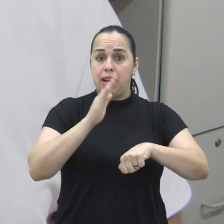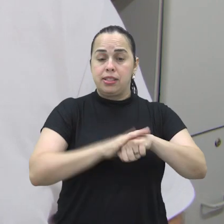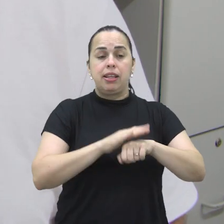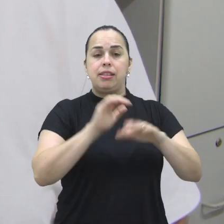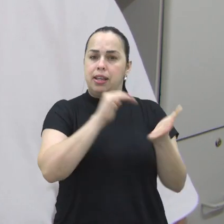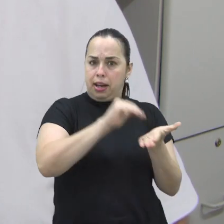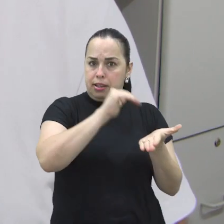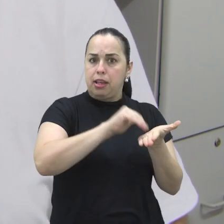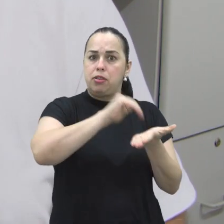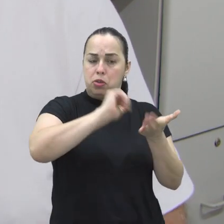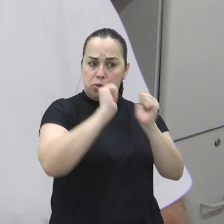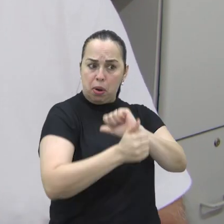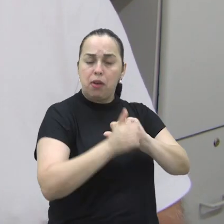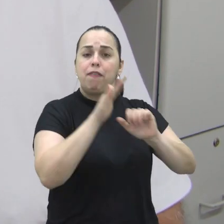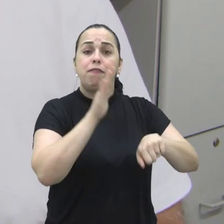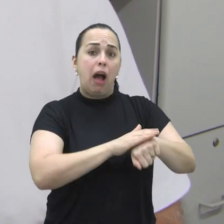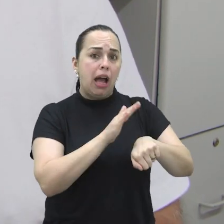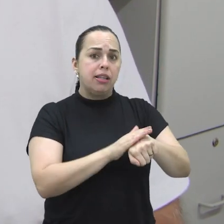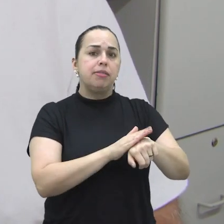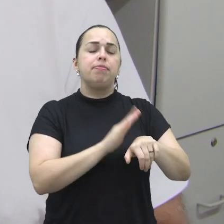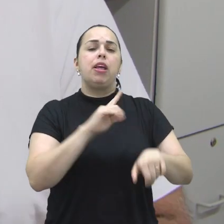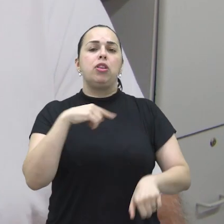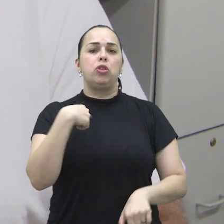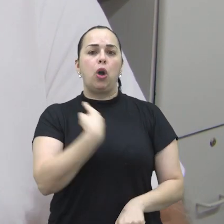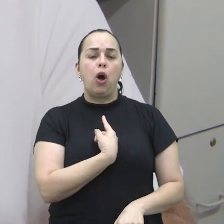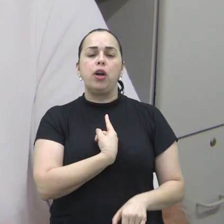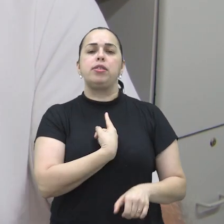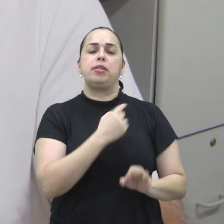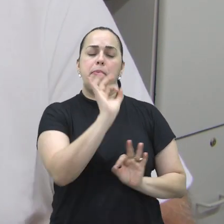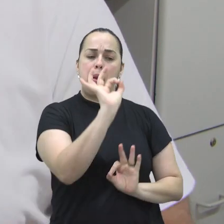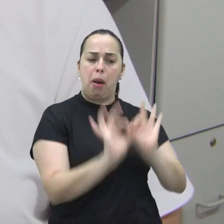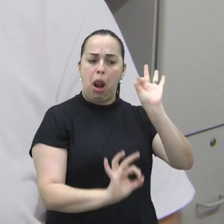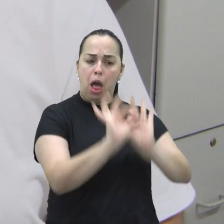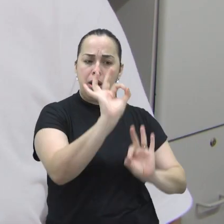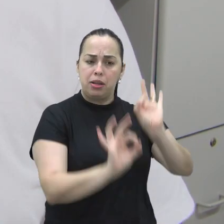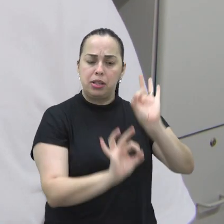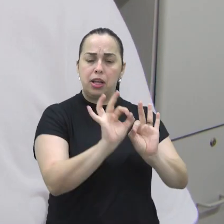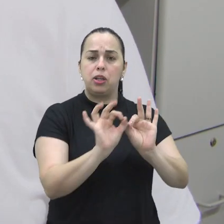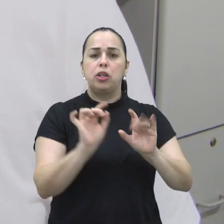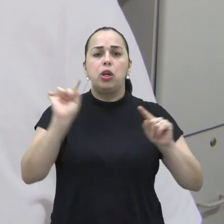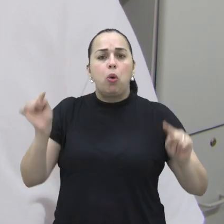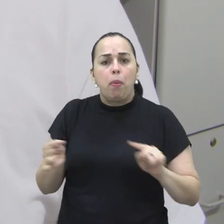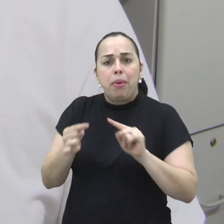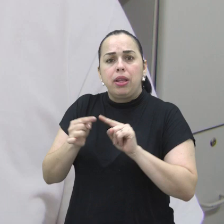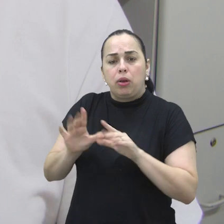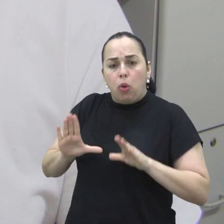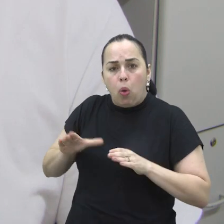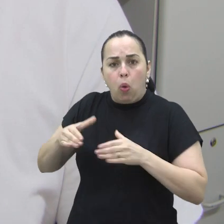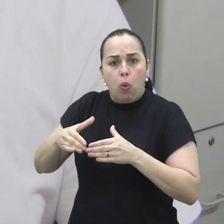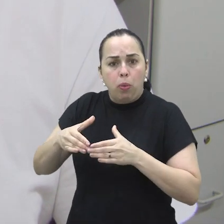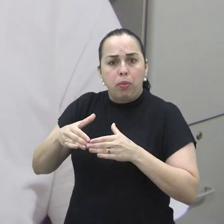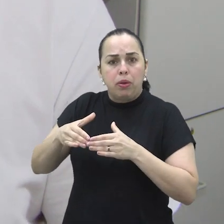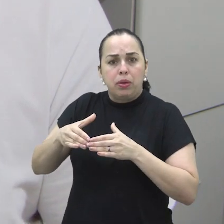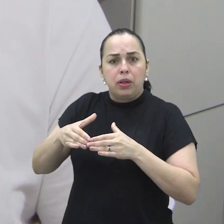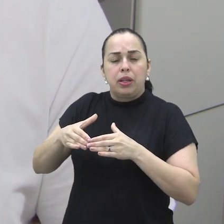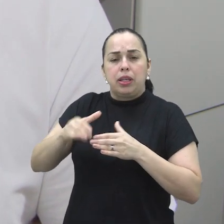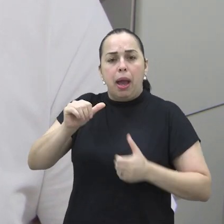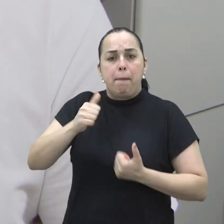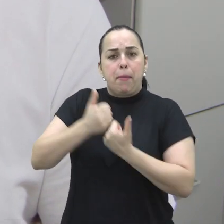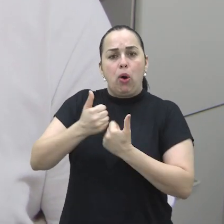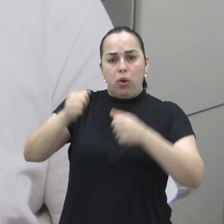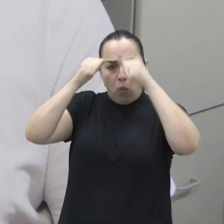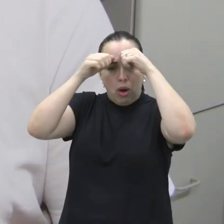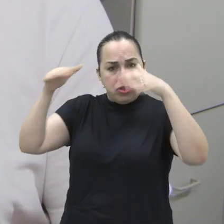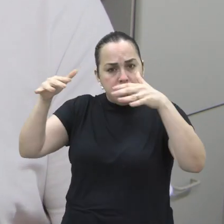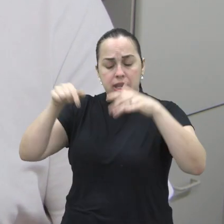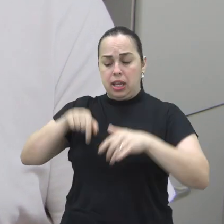de Esporte, né? A gente muito elaborado através de uma frente parlamentar de apoio à pessoa com